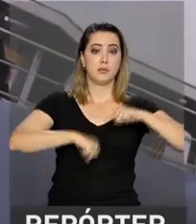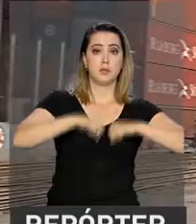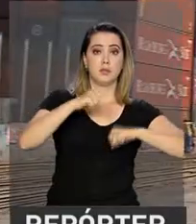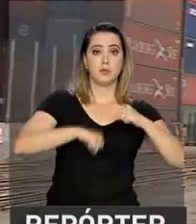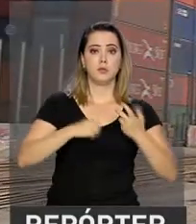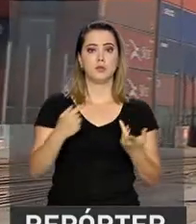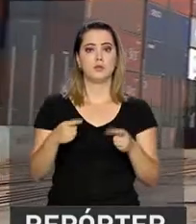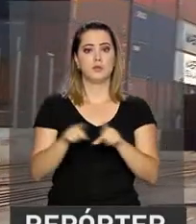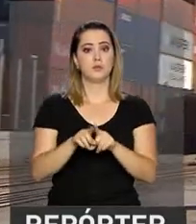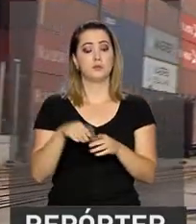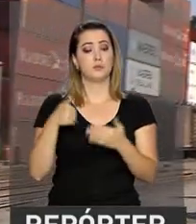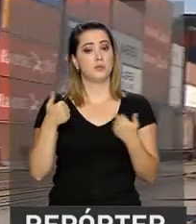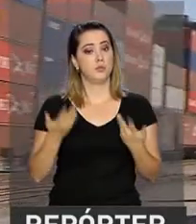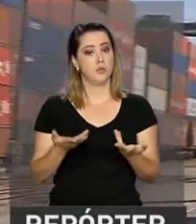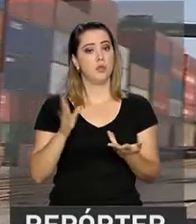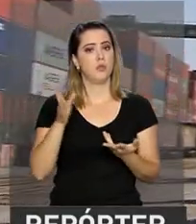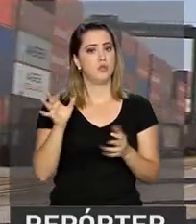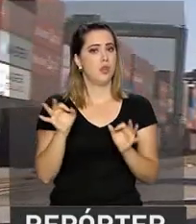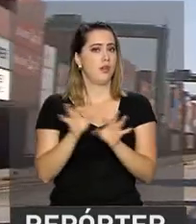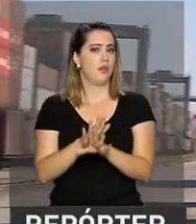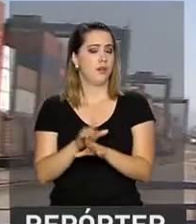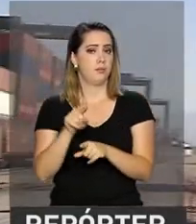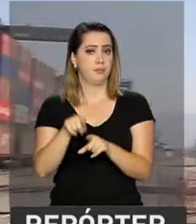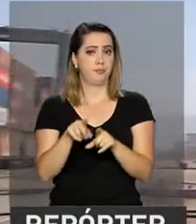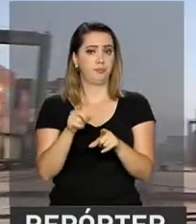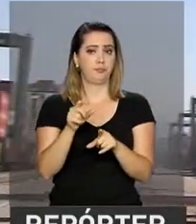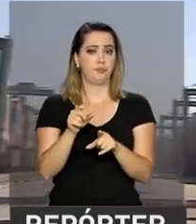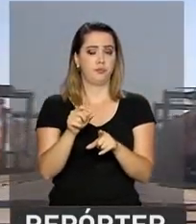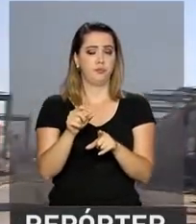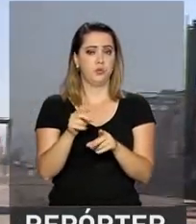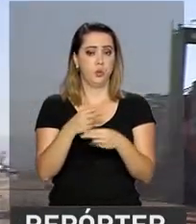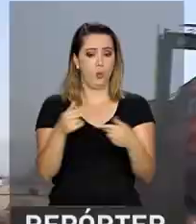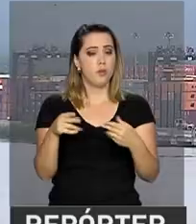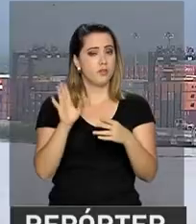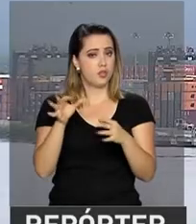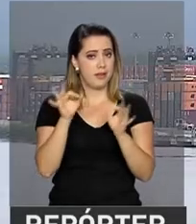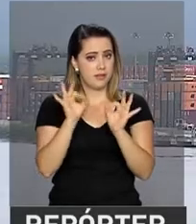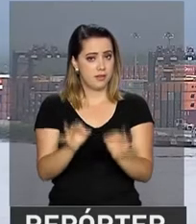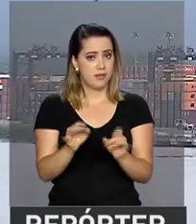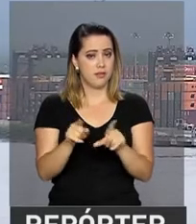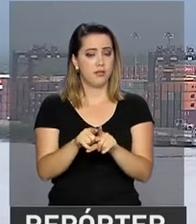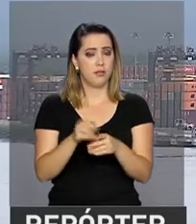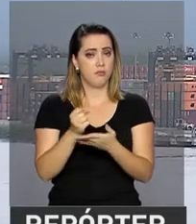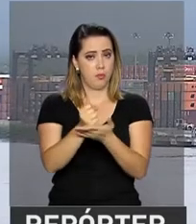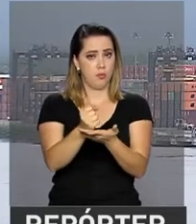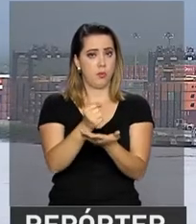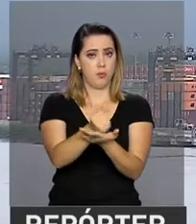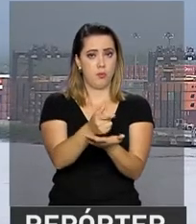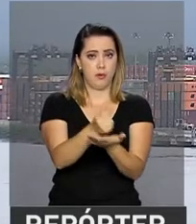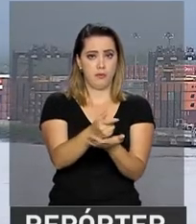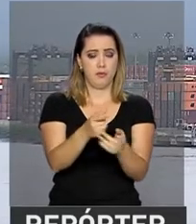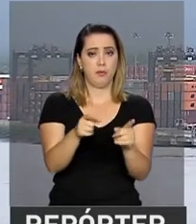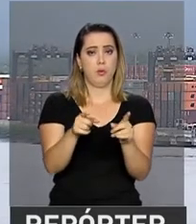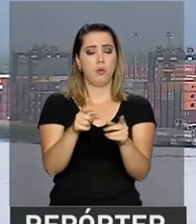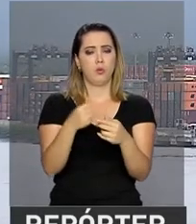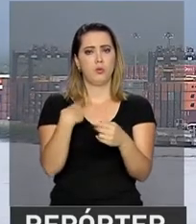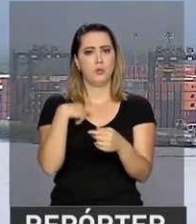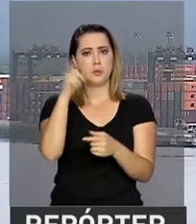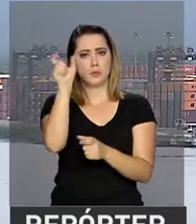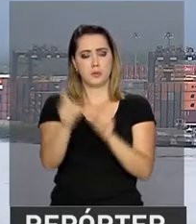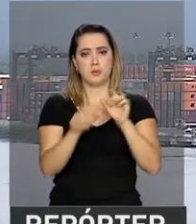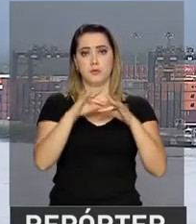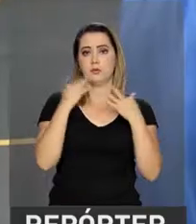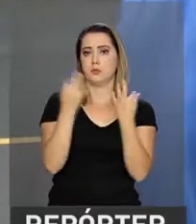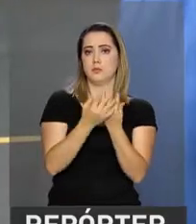indústria, né? E alguns itens já acabados, né? Então, representa uma recuperação da capacidade de consumo por parte das